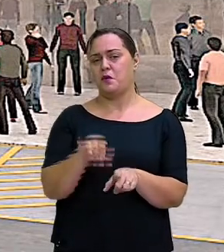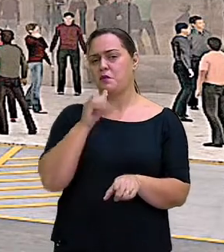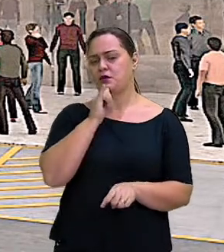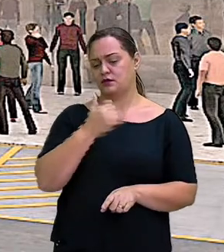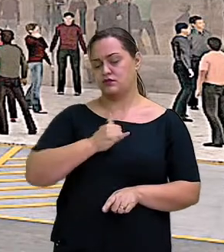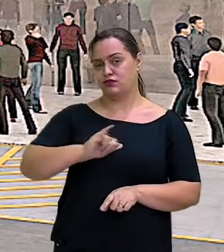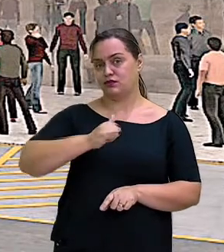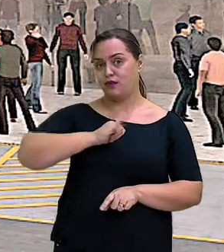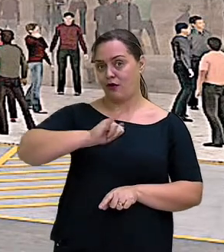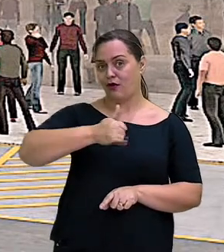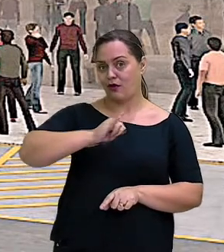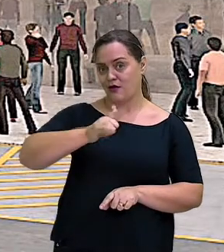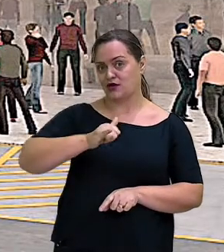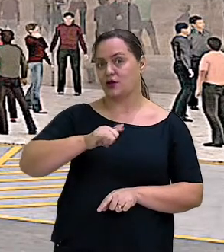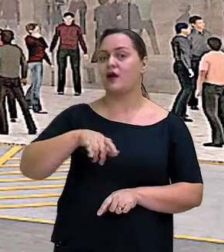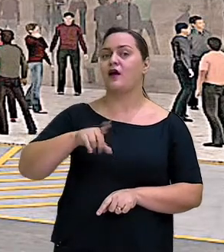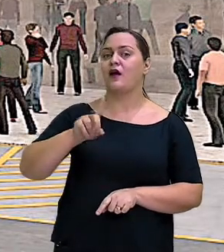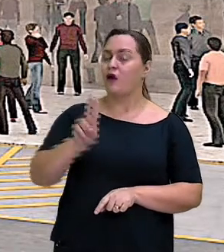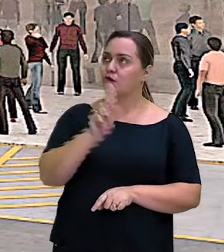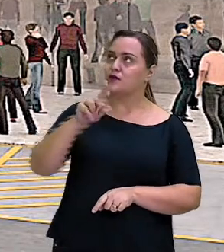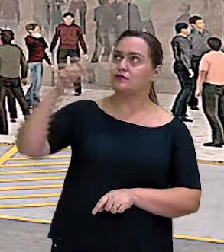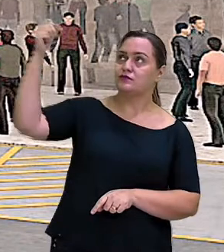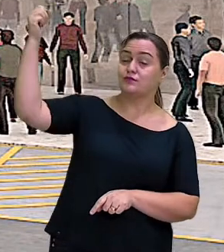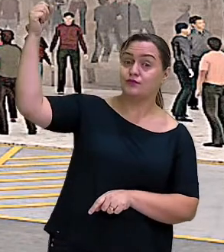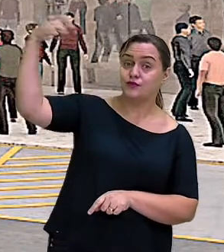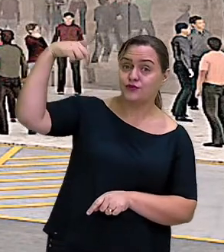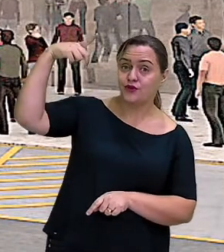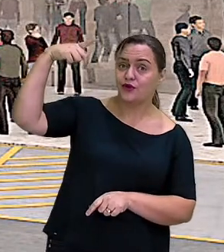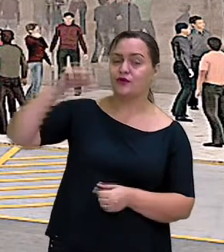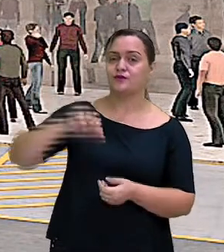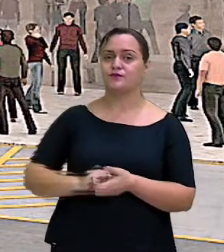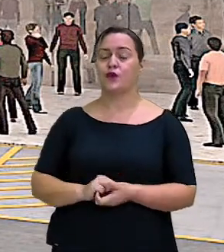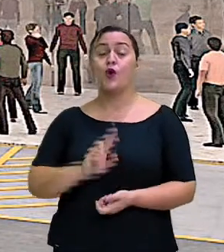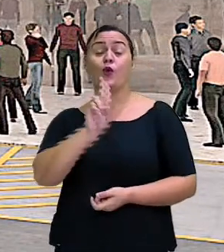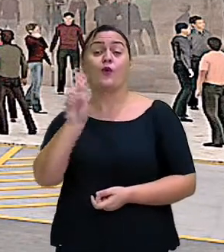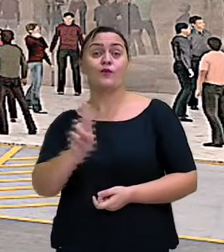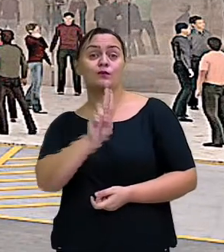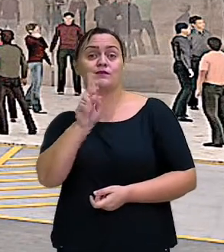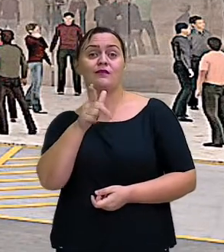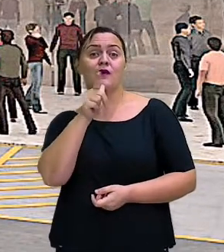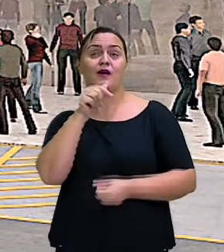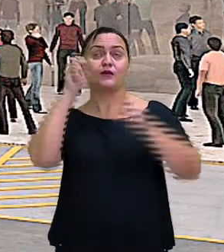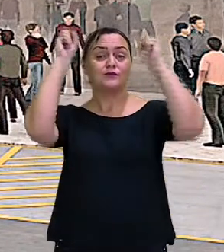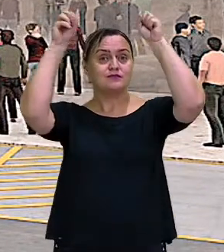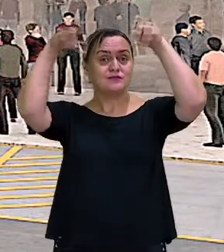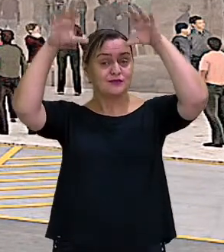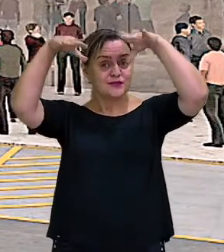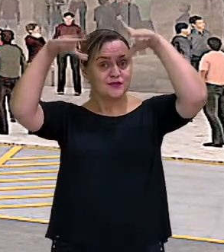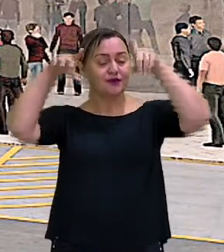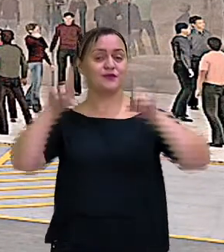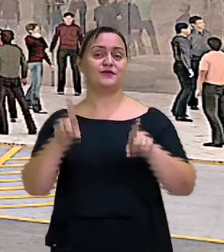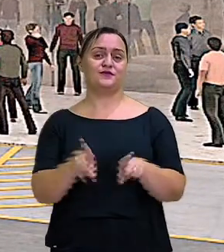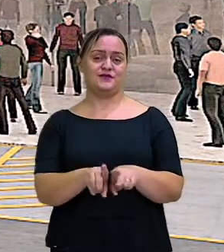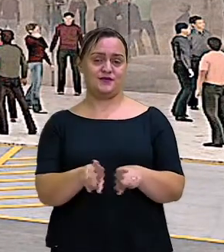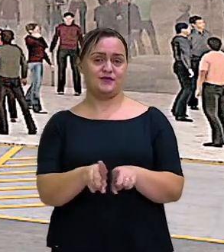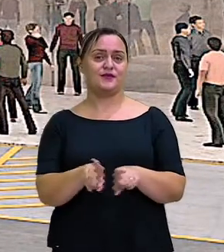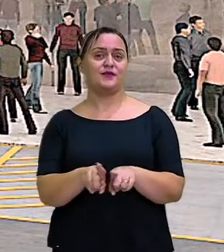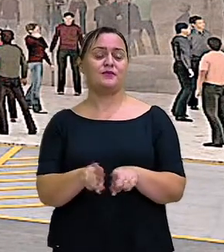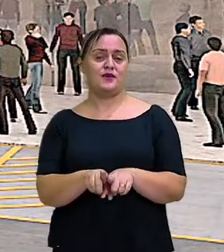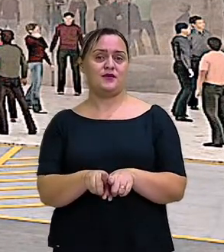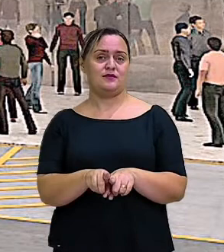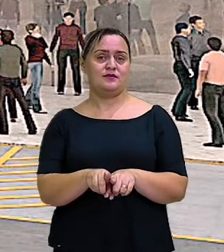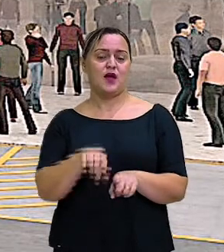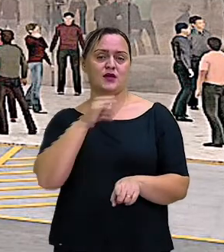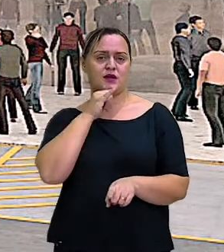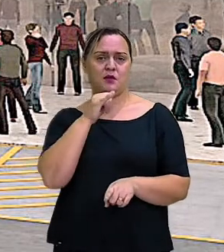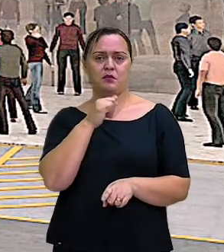solar. Ele faz reutilização da água da chuva. Pensa, um cinema tem que ser limpo, né? Ele tem banheiros,